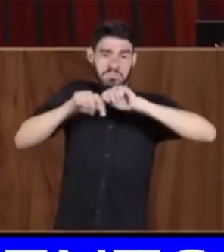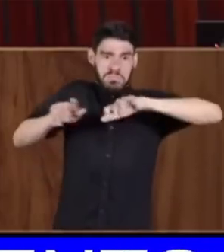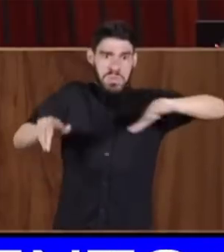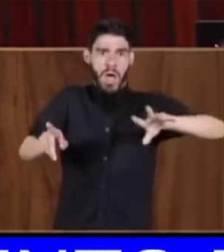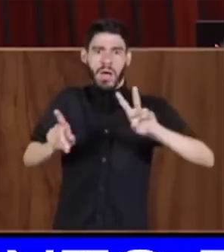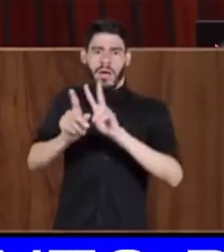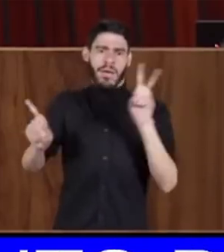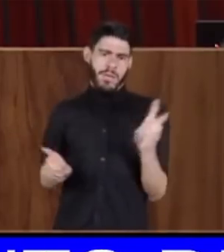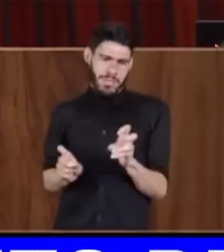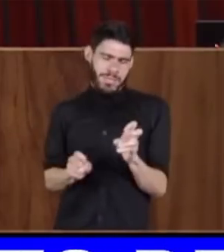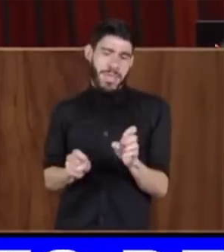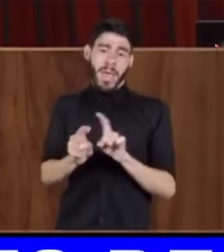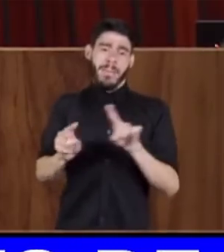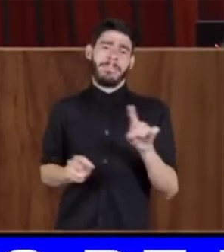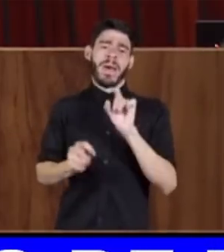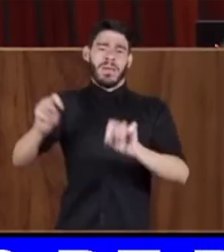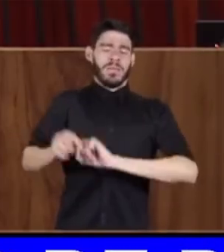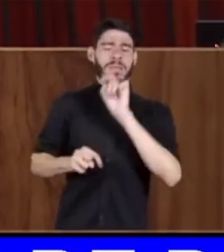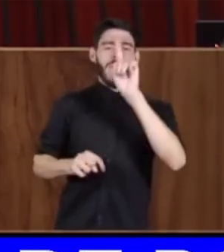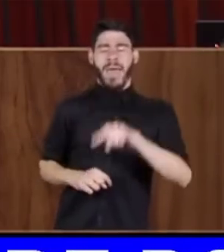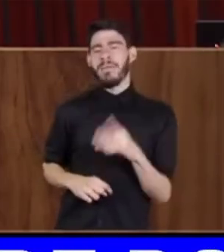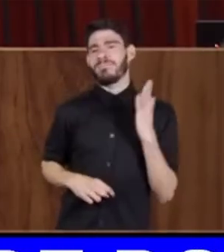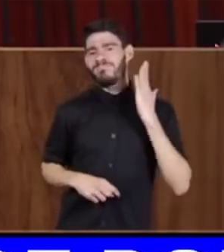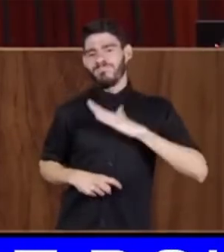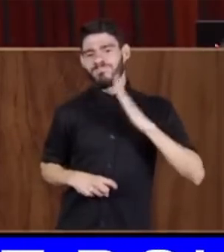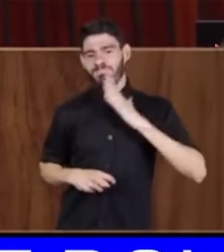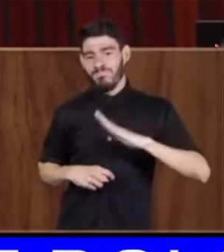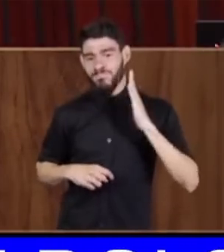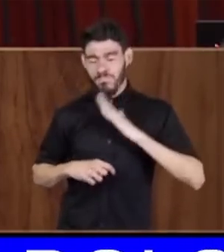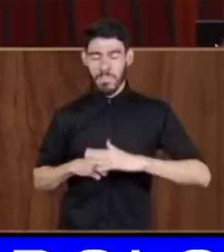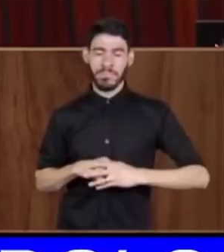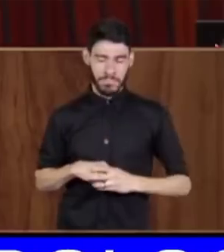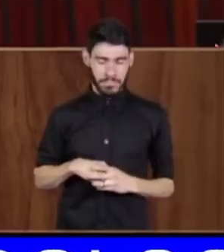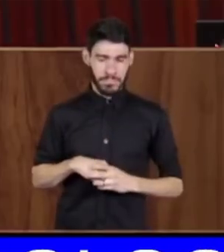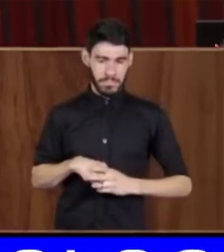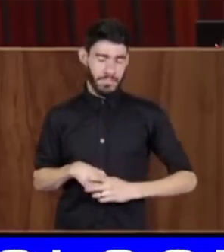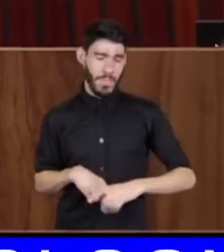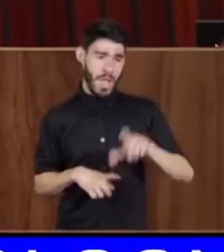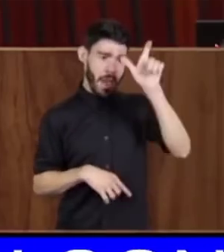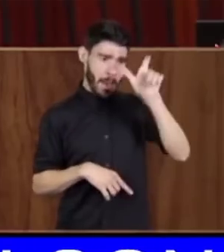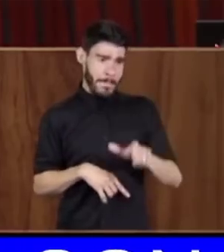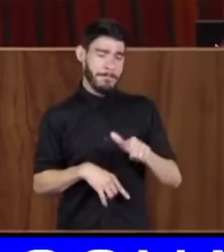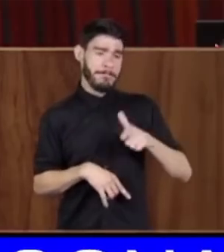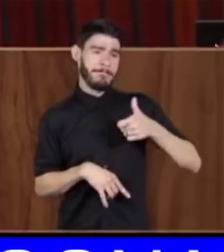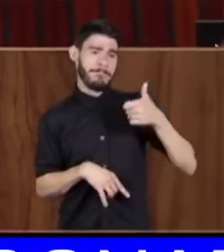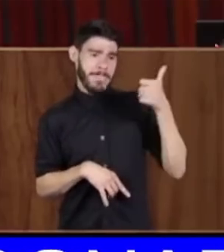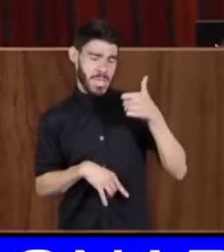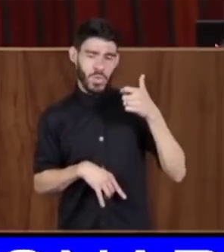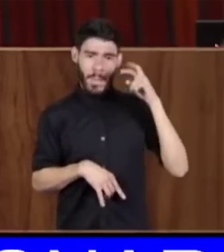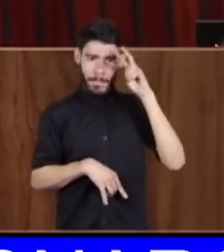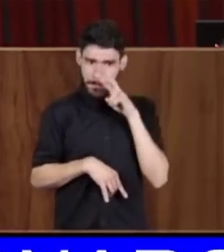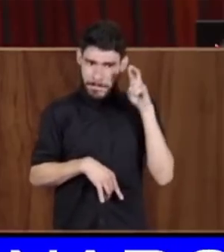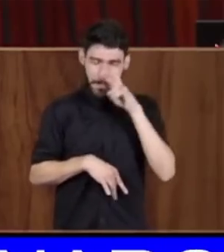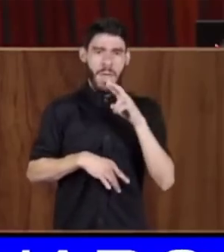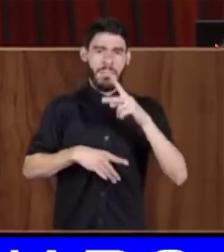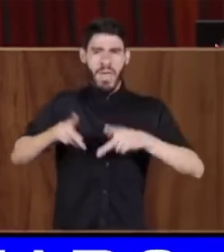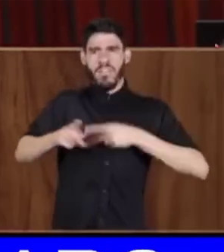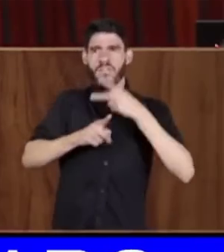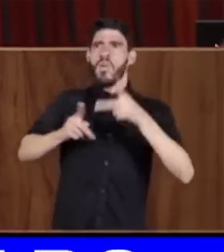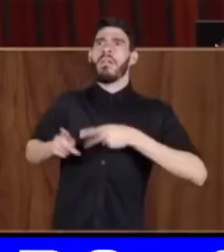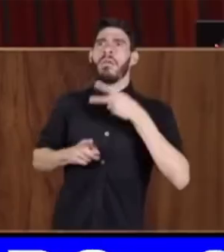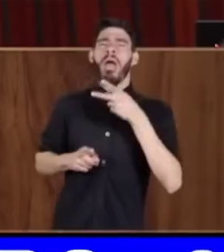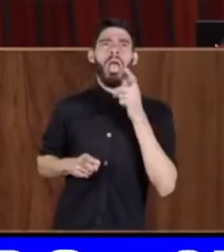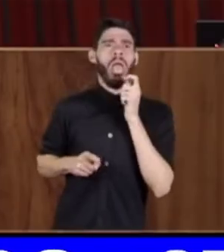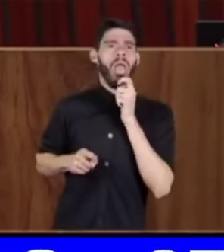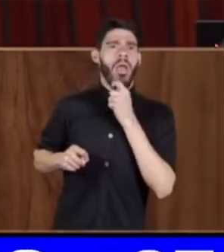o tema, mas tratava de um espelho distorcido em que o primeiro investigado desfiou o monólogo